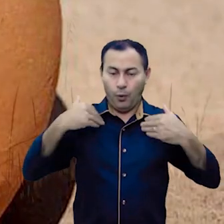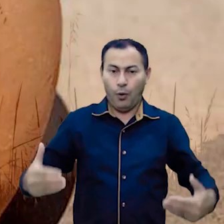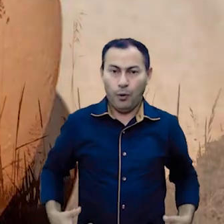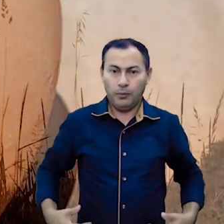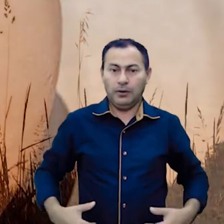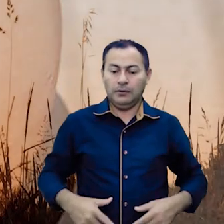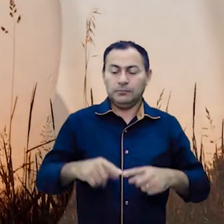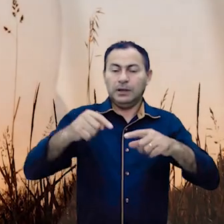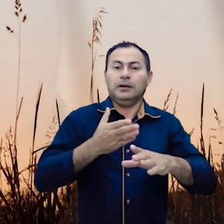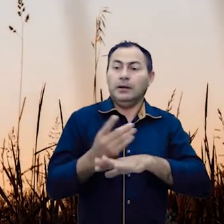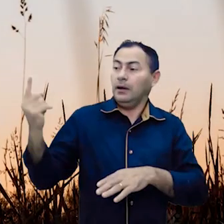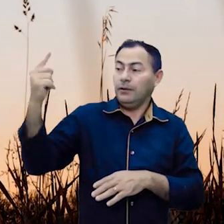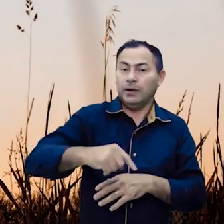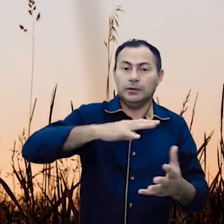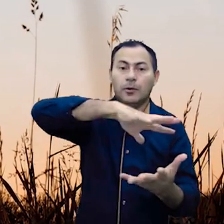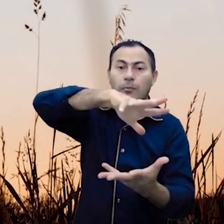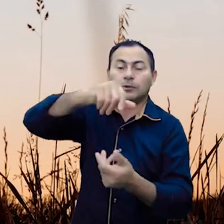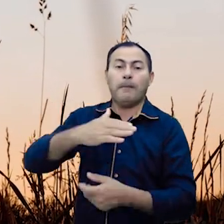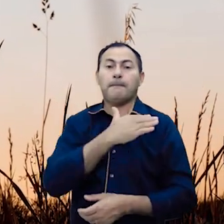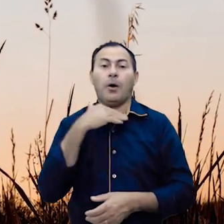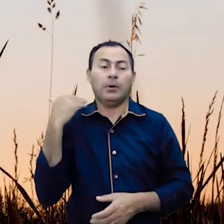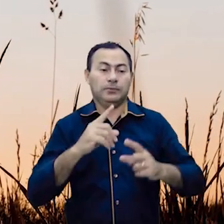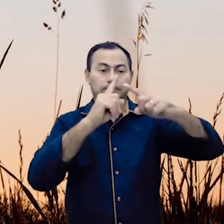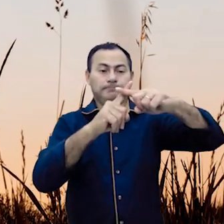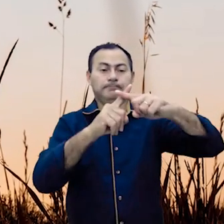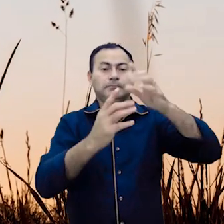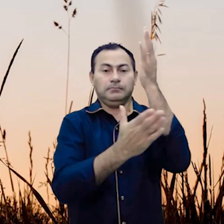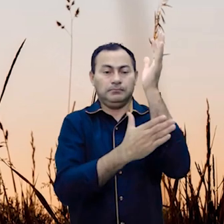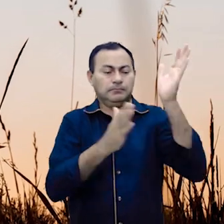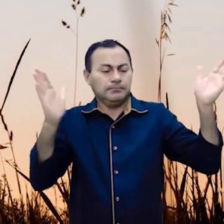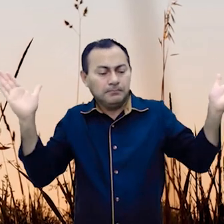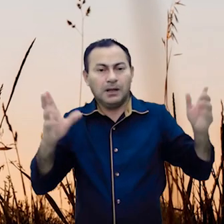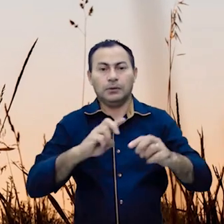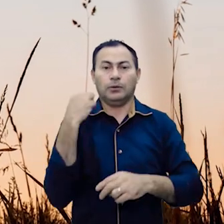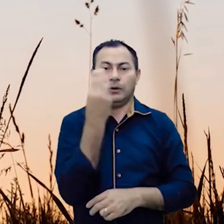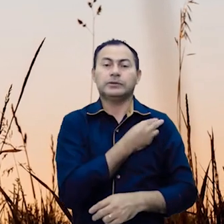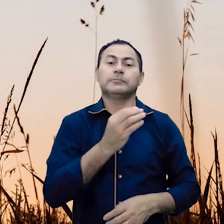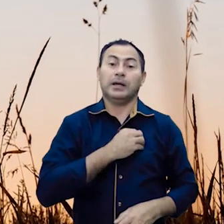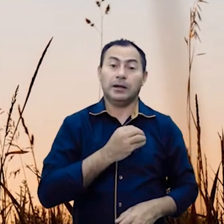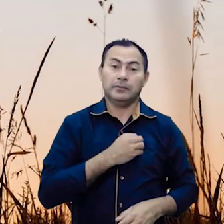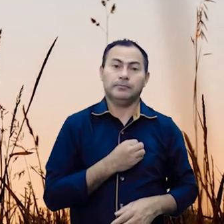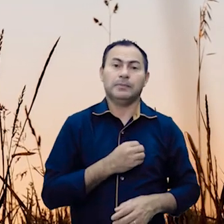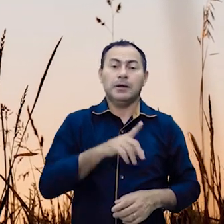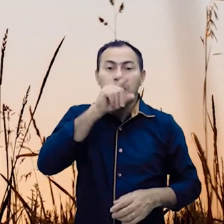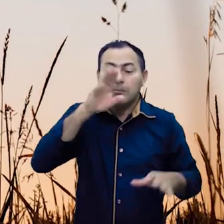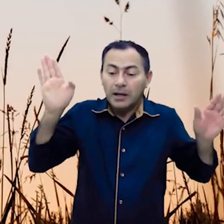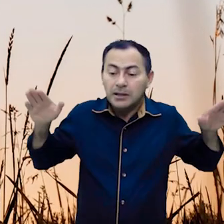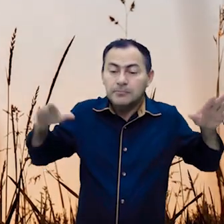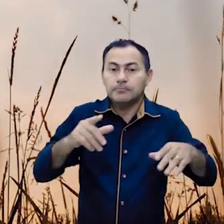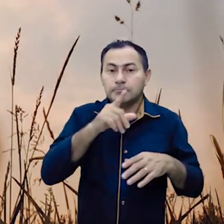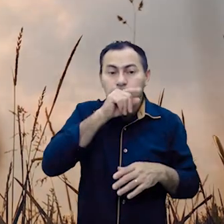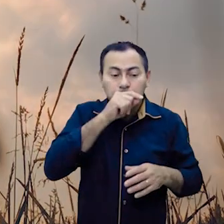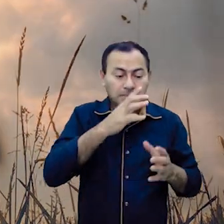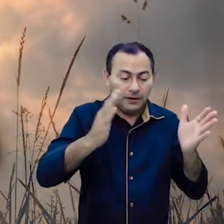para ser um corpo um vaso terreno e então veio este mundo para morrer em uma cruz de madeira por nossos pecados esse